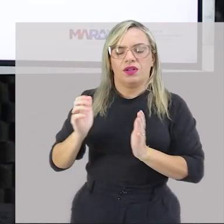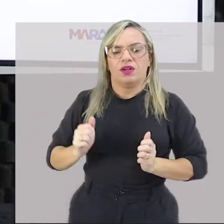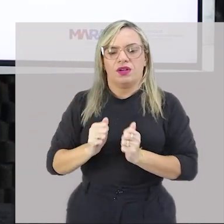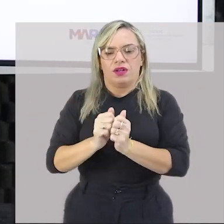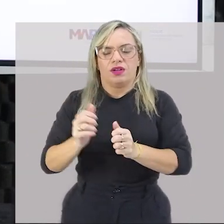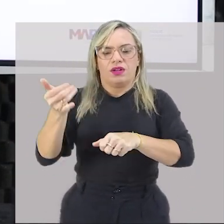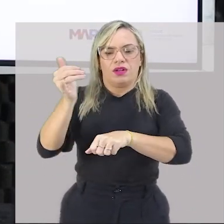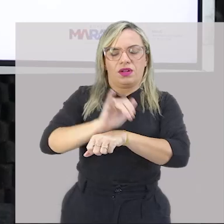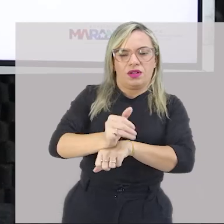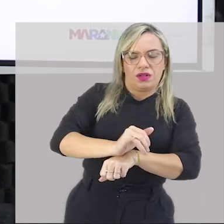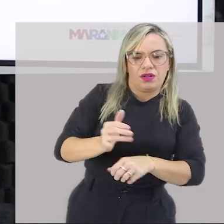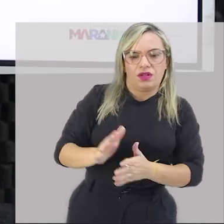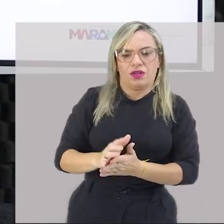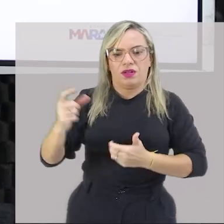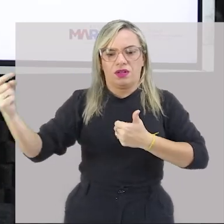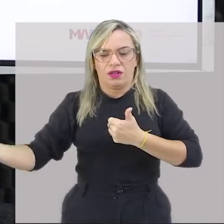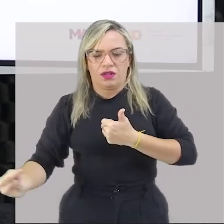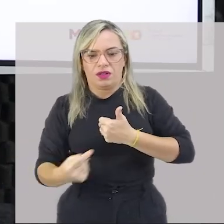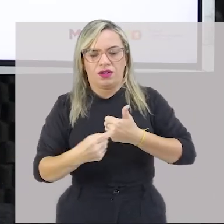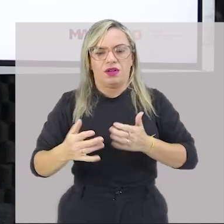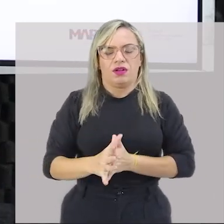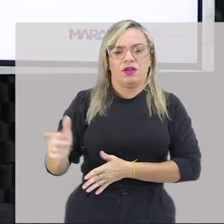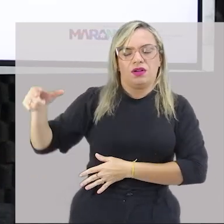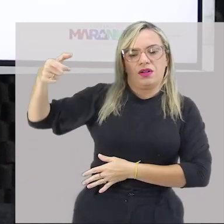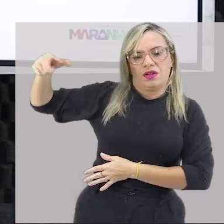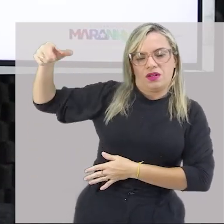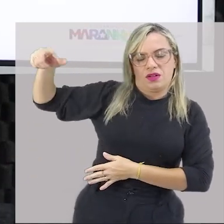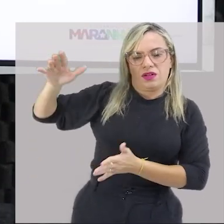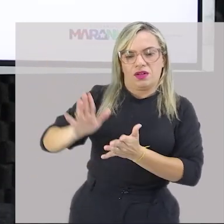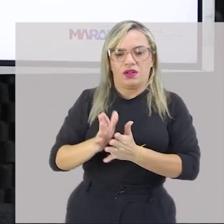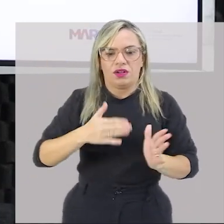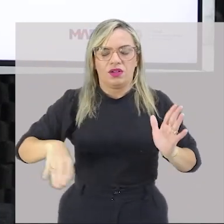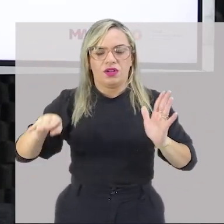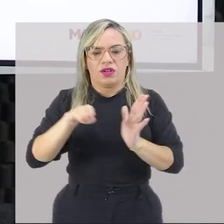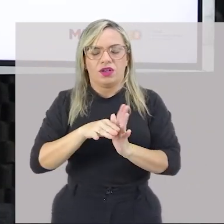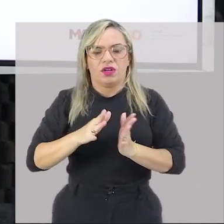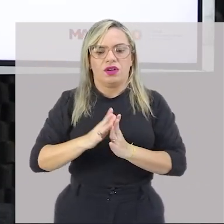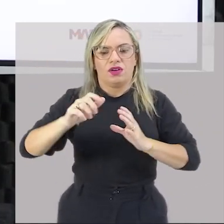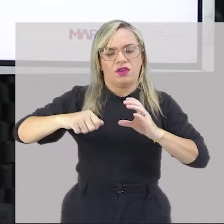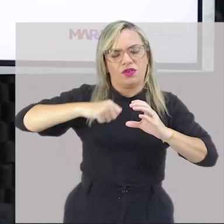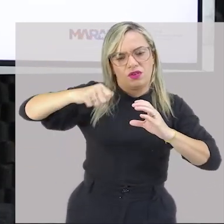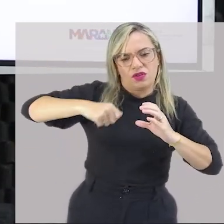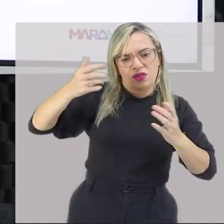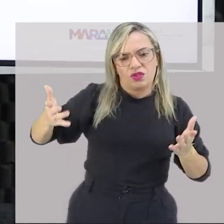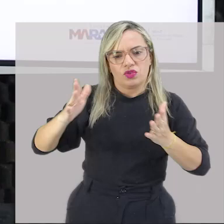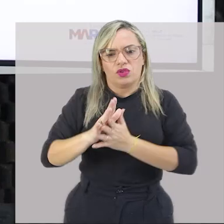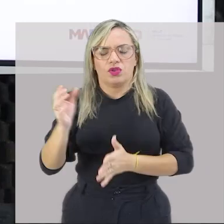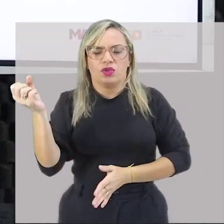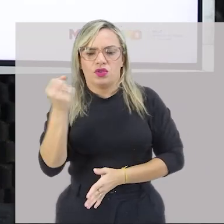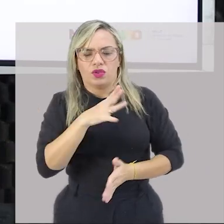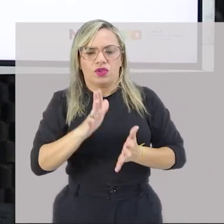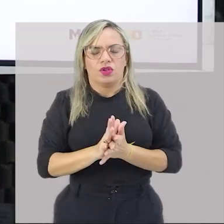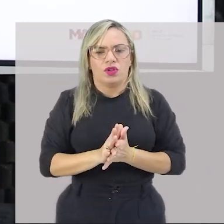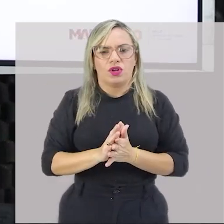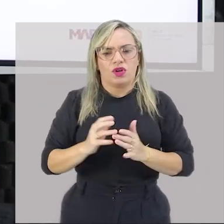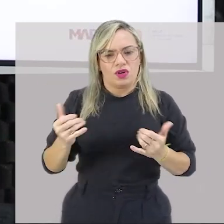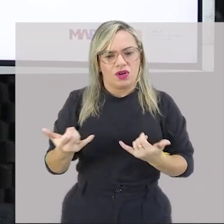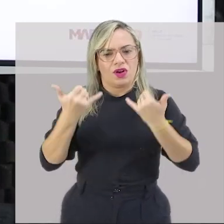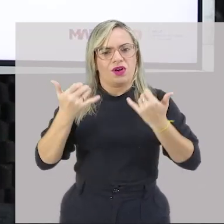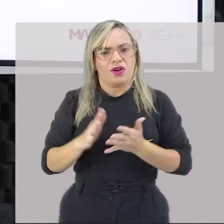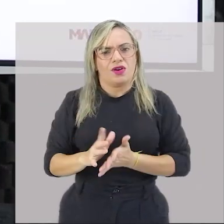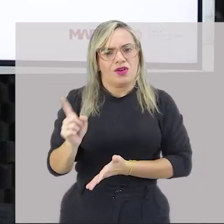no YouTube, ó, aperta o sininho para poder, quando chegar vídeo novo, vocês serem avisados, né?